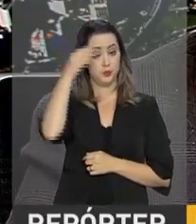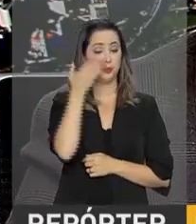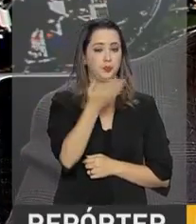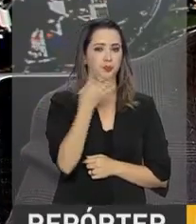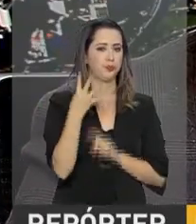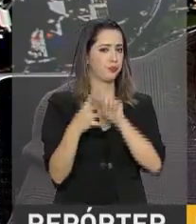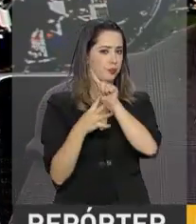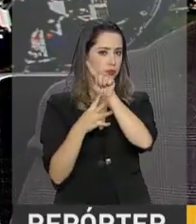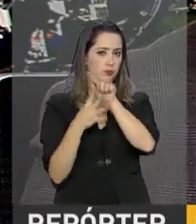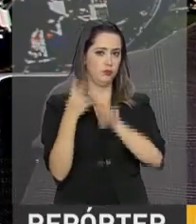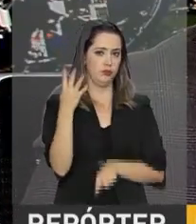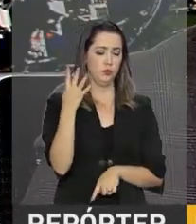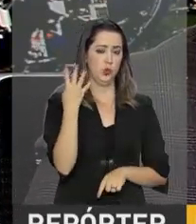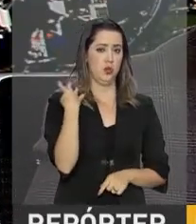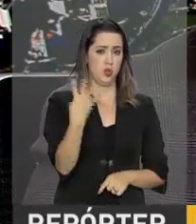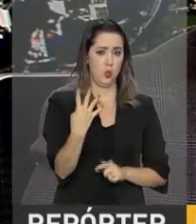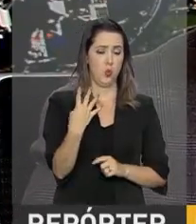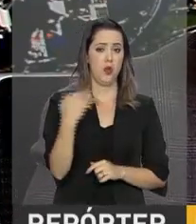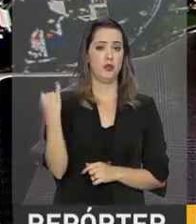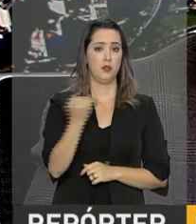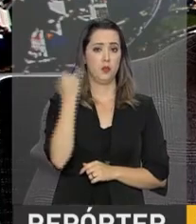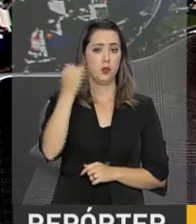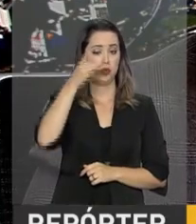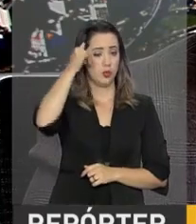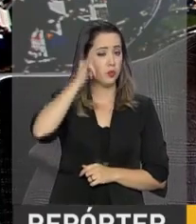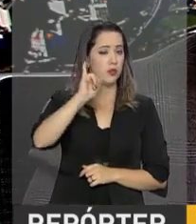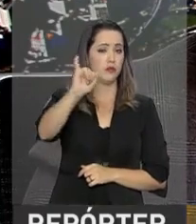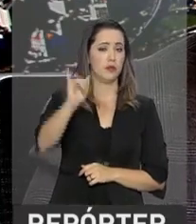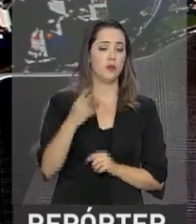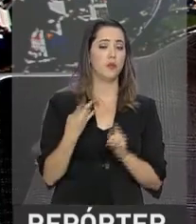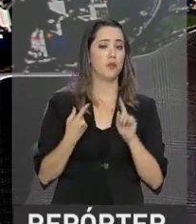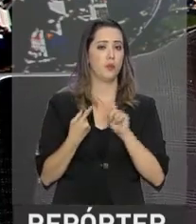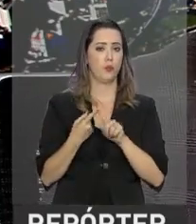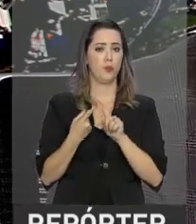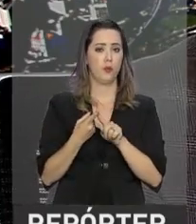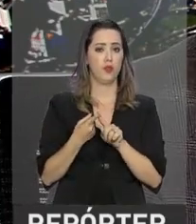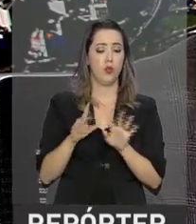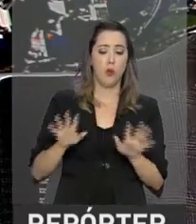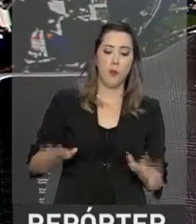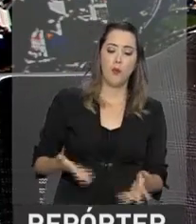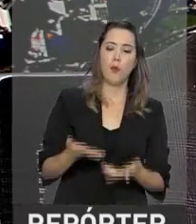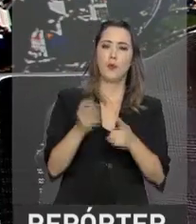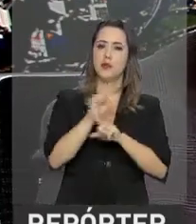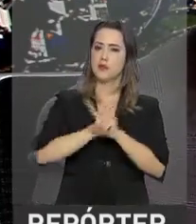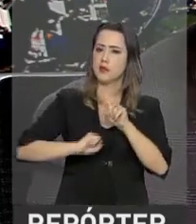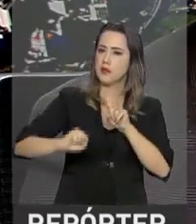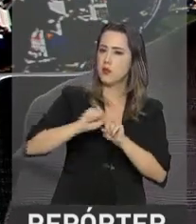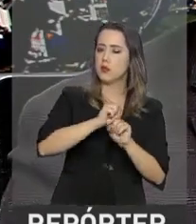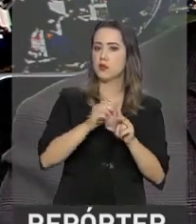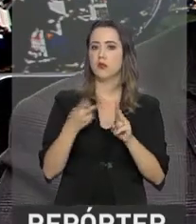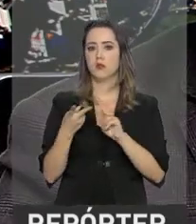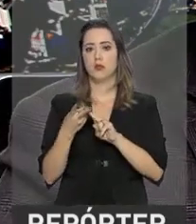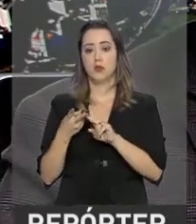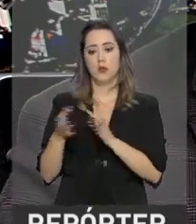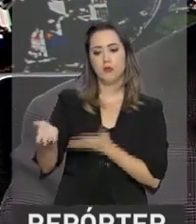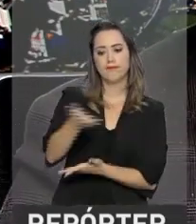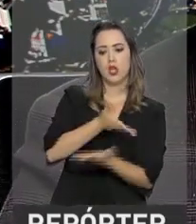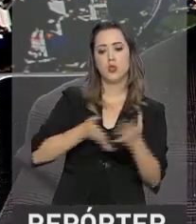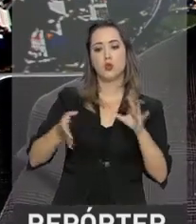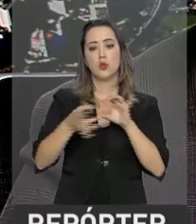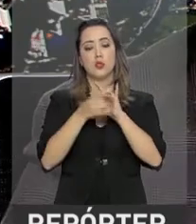atendem a mobilização nacional pelo combate ao desmatamento o da mobilização social da articulação